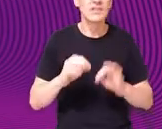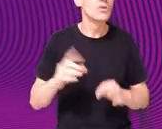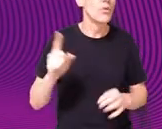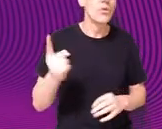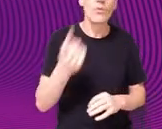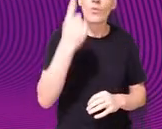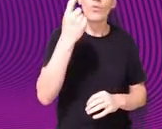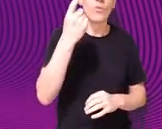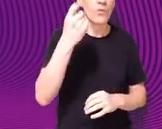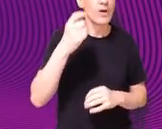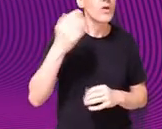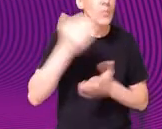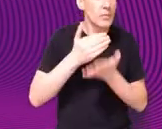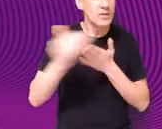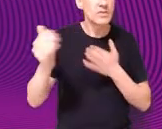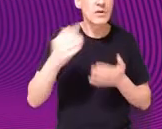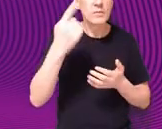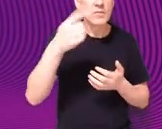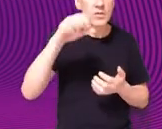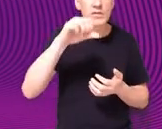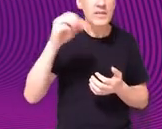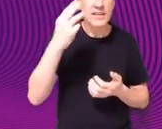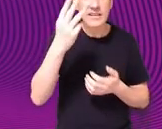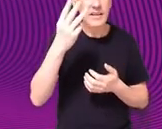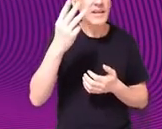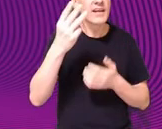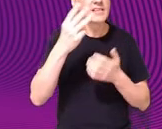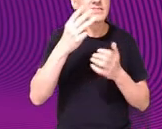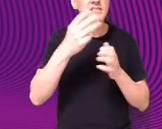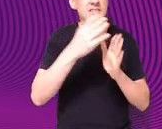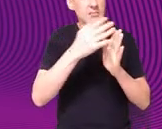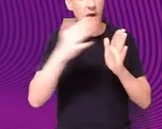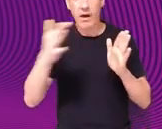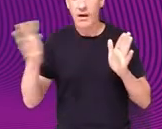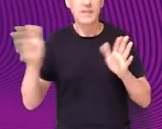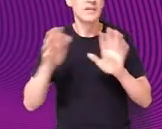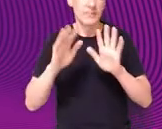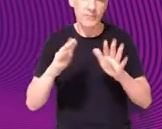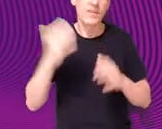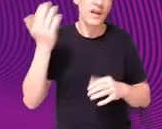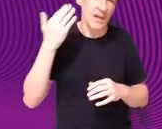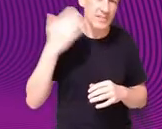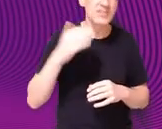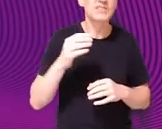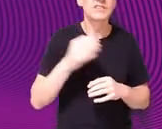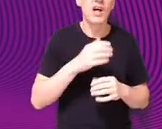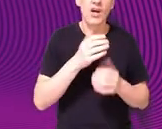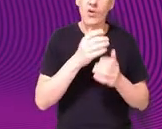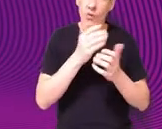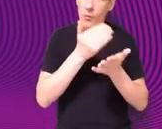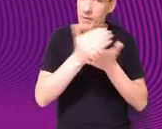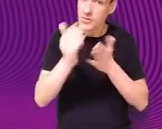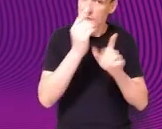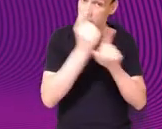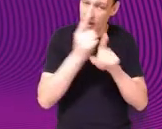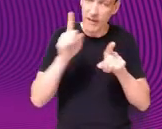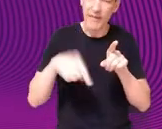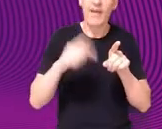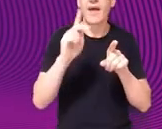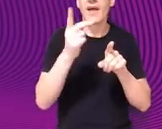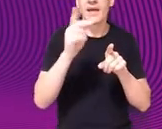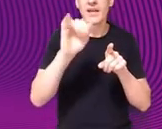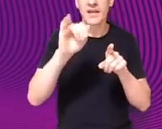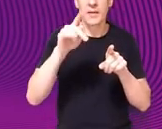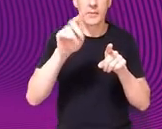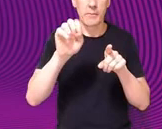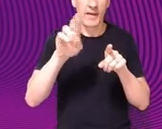1993. Com o diagnóstico hipertrófica, a partir de 2013, com o advento do